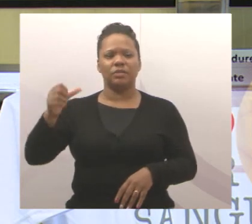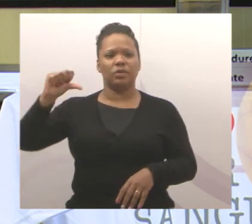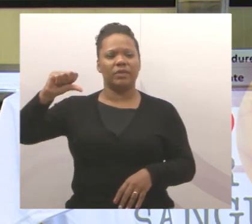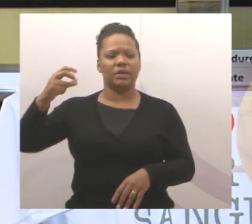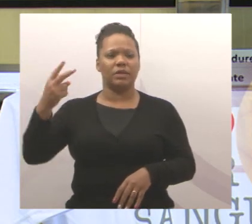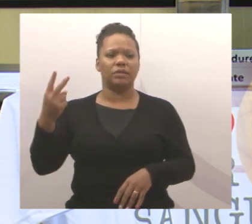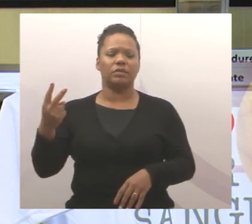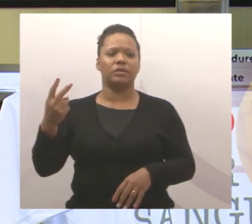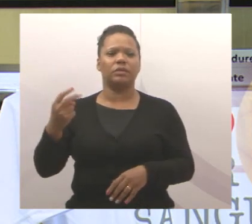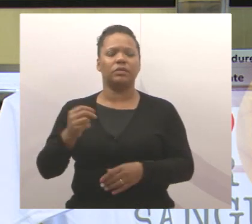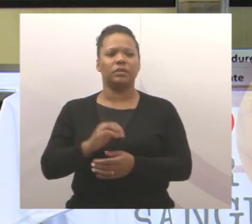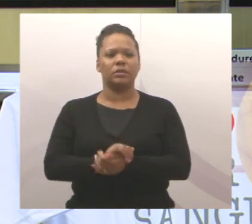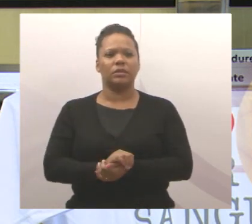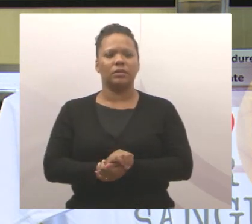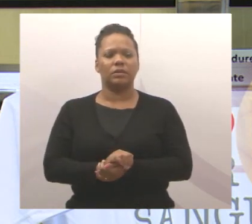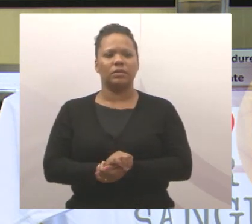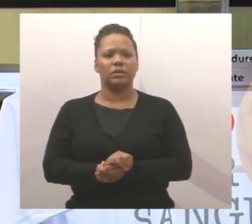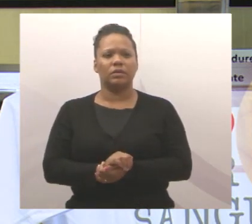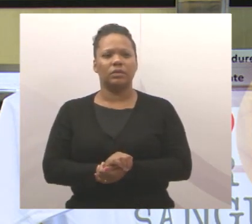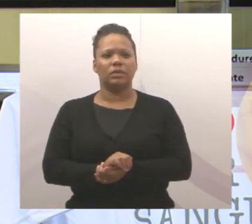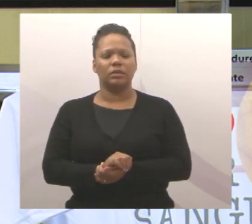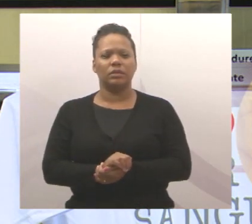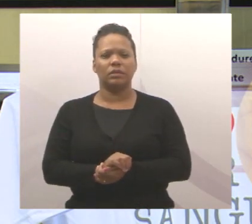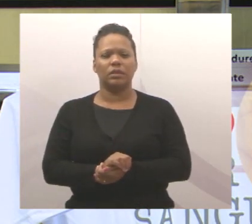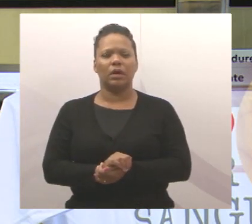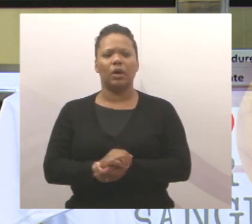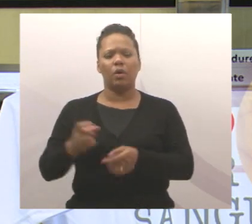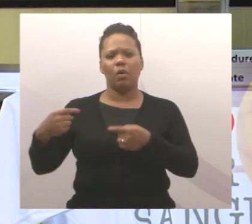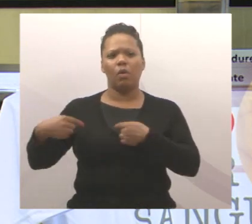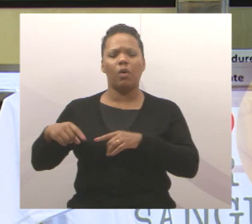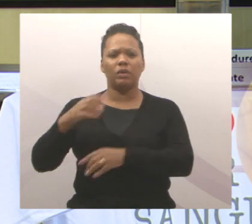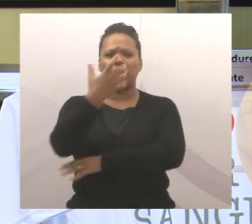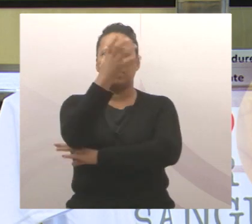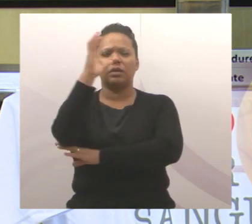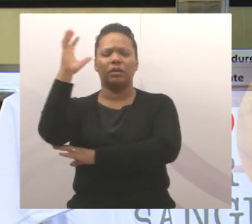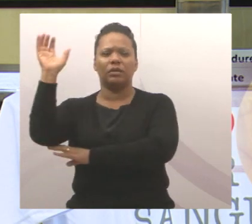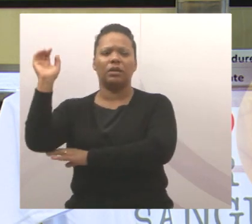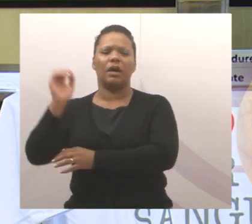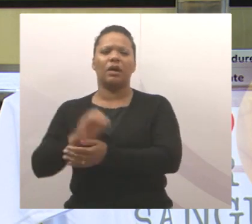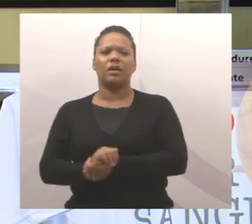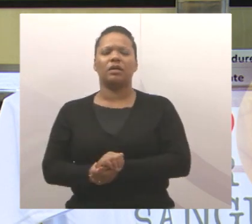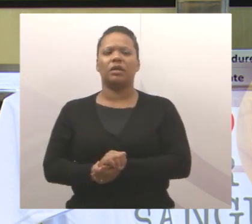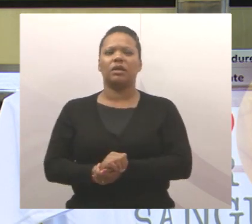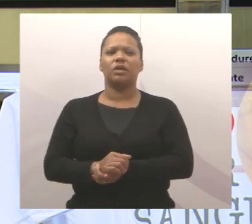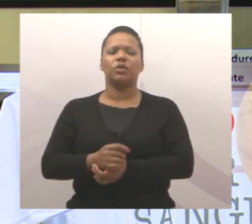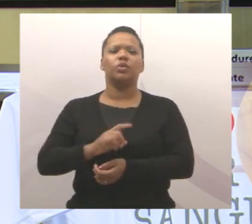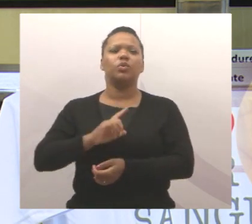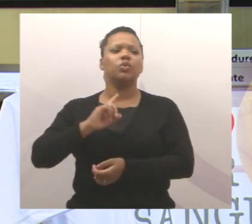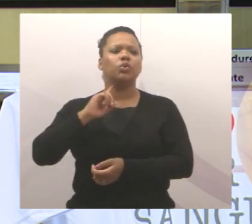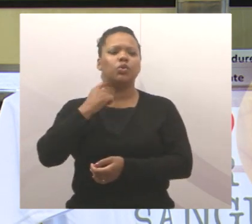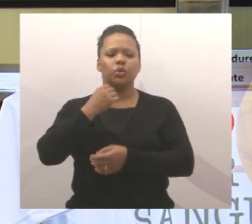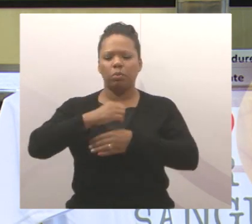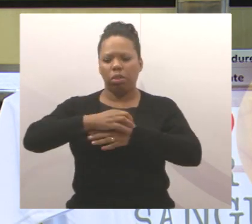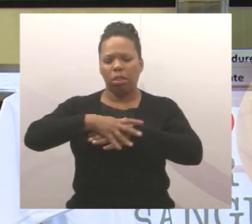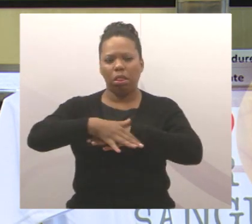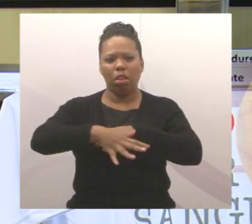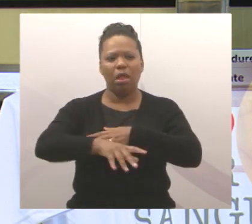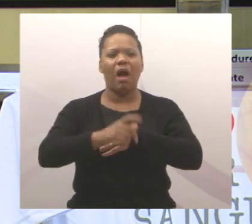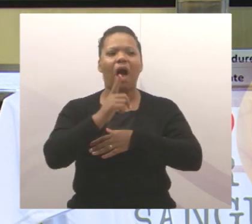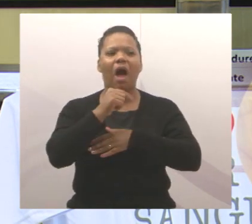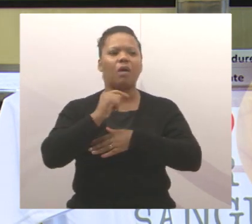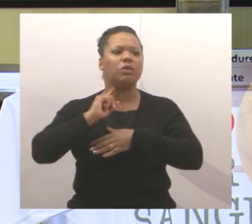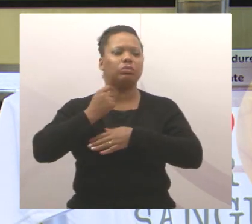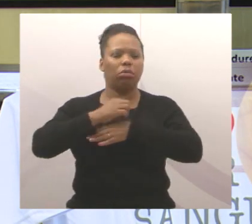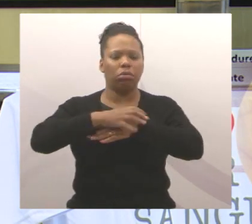100954091-2019-8260292. Trata-se de danos causados ao meio ambiente, contaminação do lençol freático, despejo de esgoto direto no